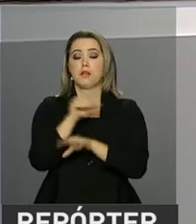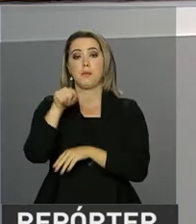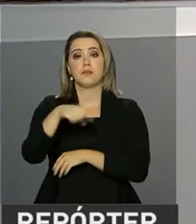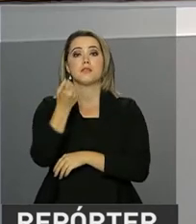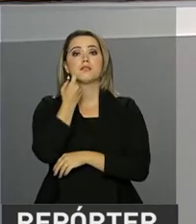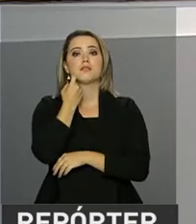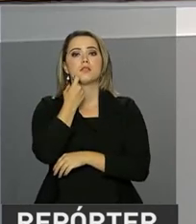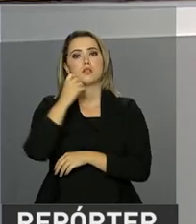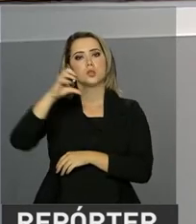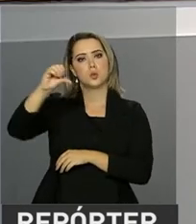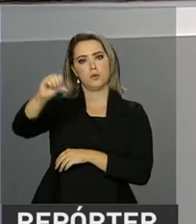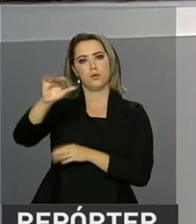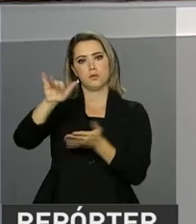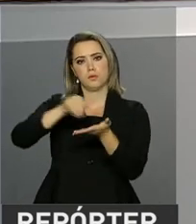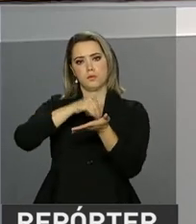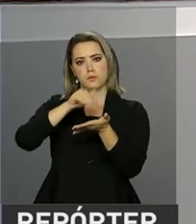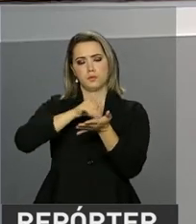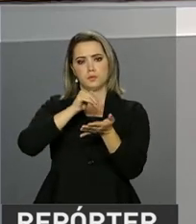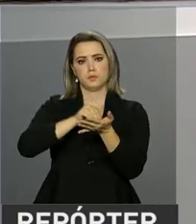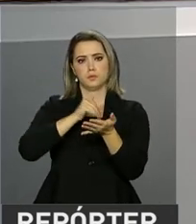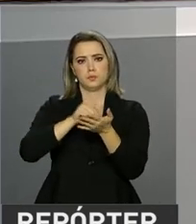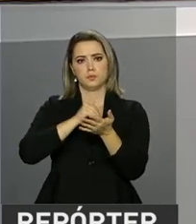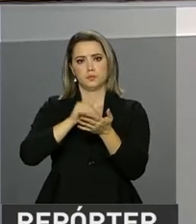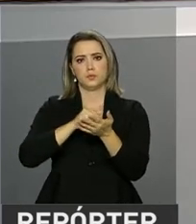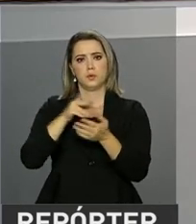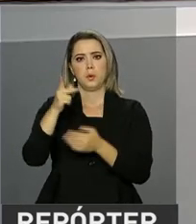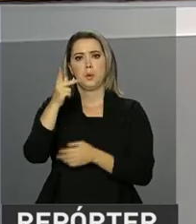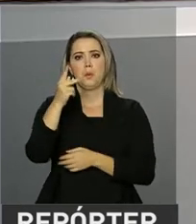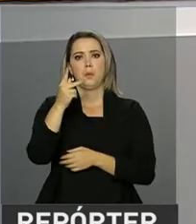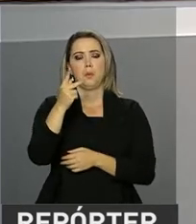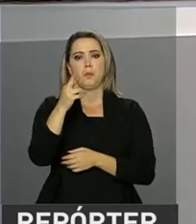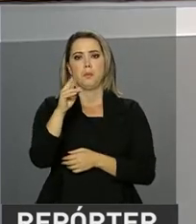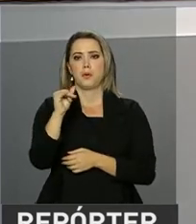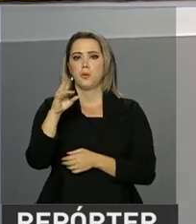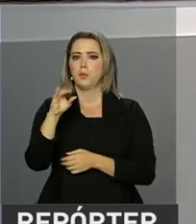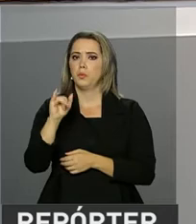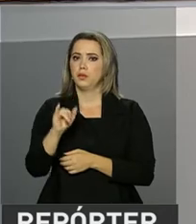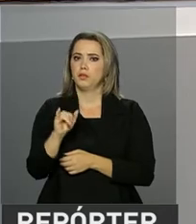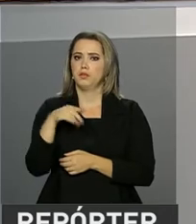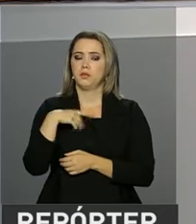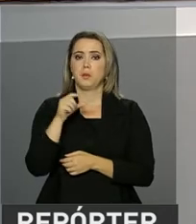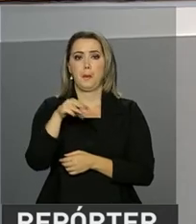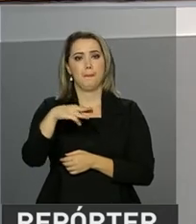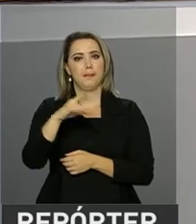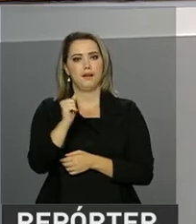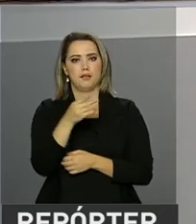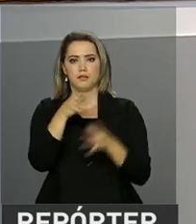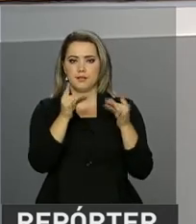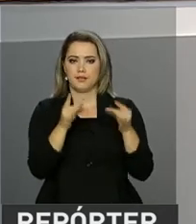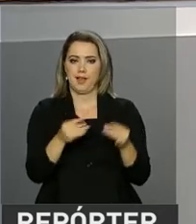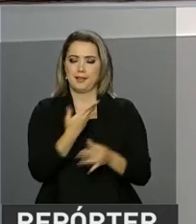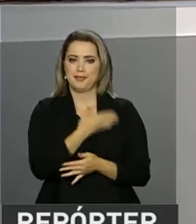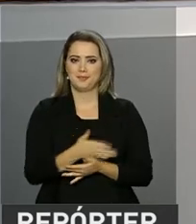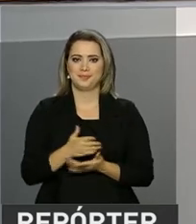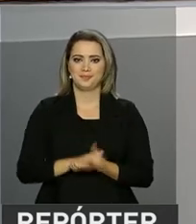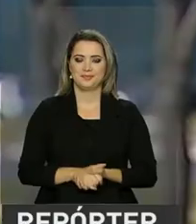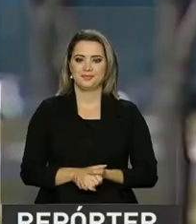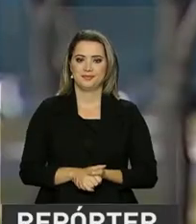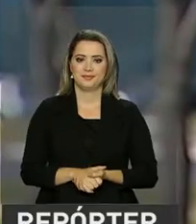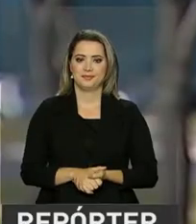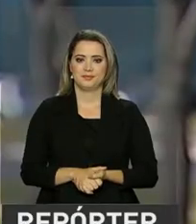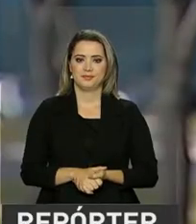sexta feira 19 as inscrições para o programa universidade para todos o prouni para quem não obtém os detalhes